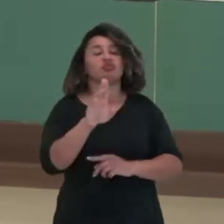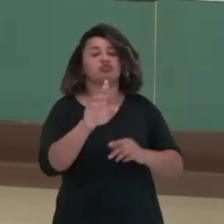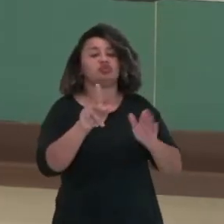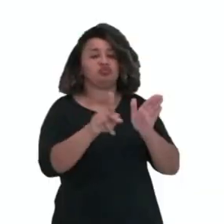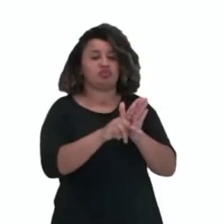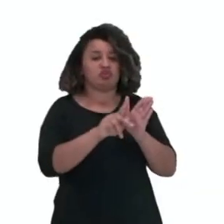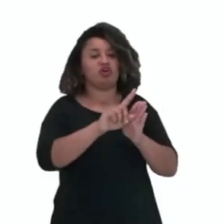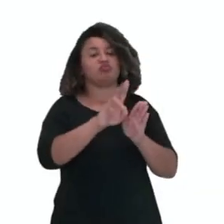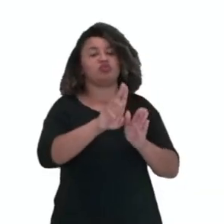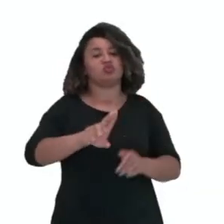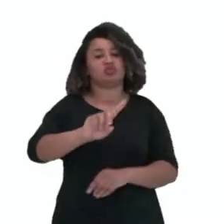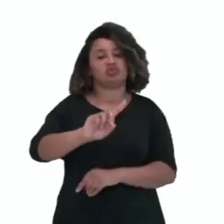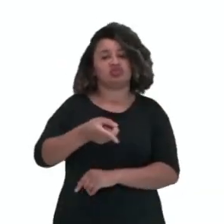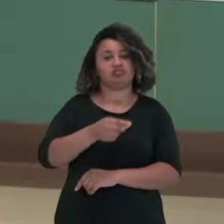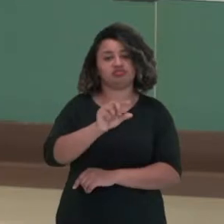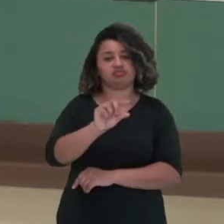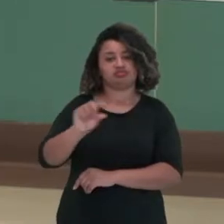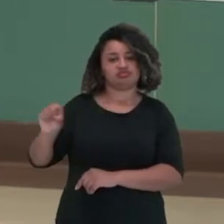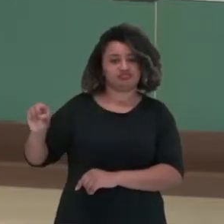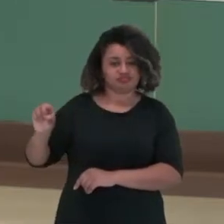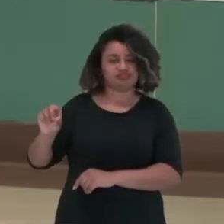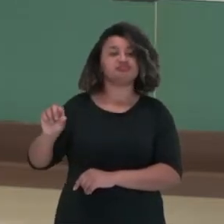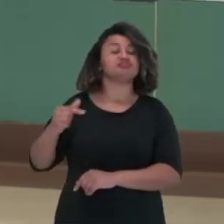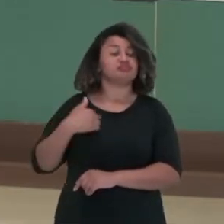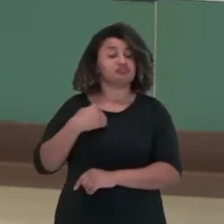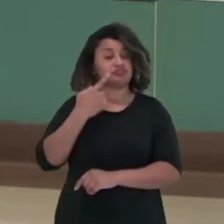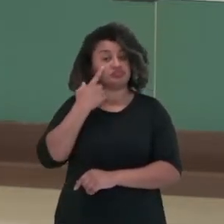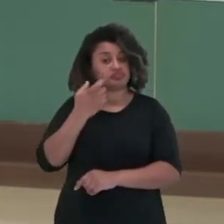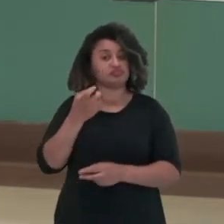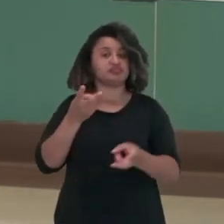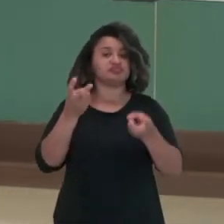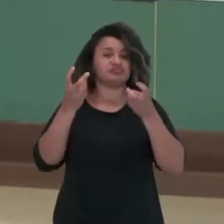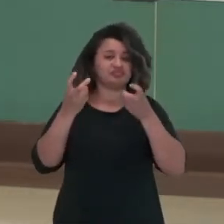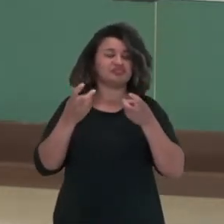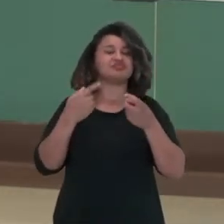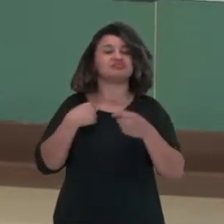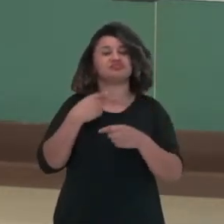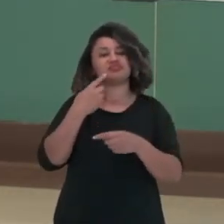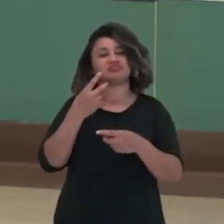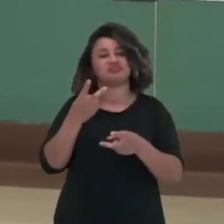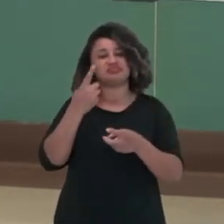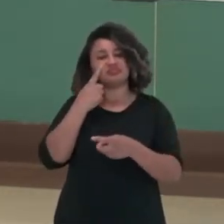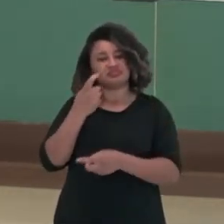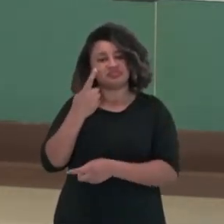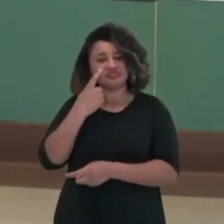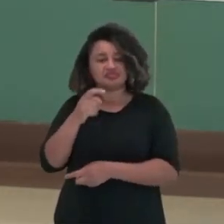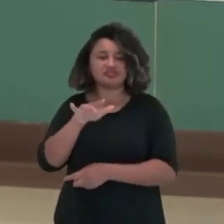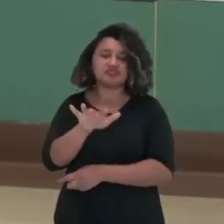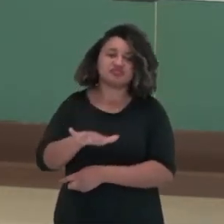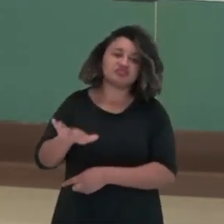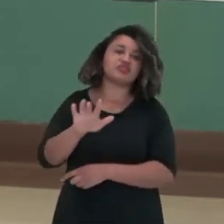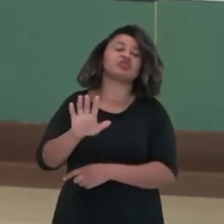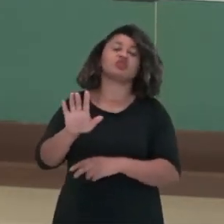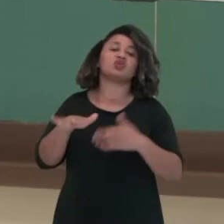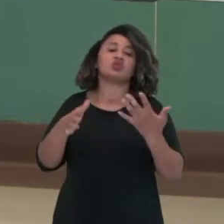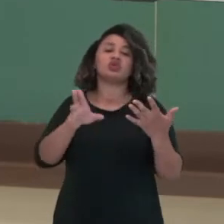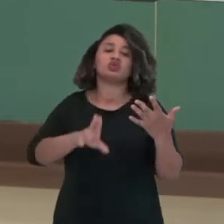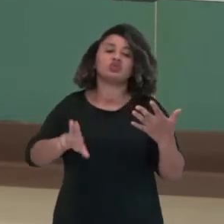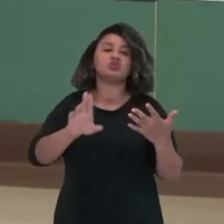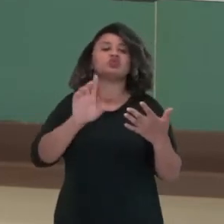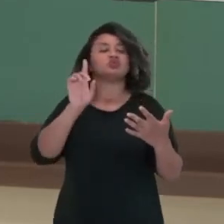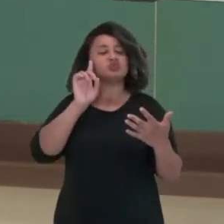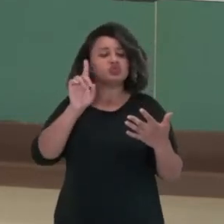vírgula, tá? Então, percebam isso, Muito interessante essa situação. Então, quando eu uso